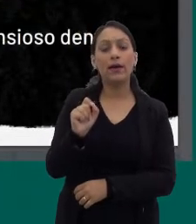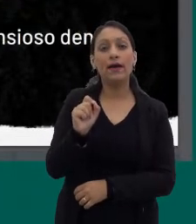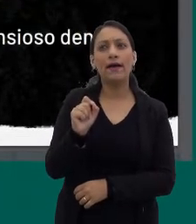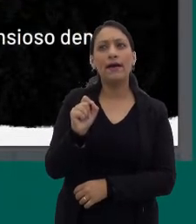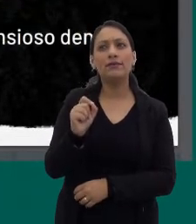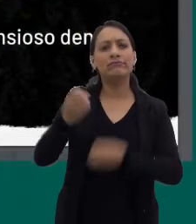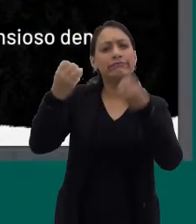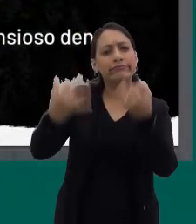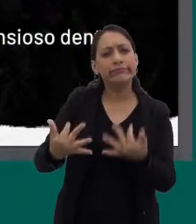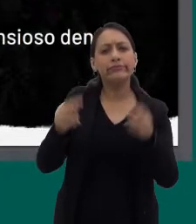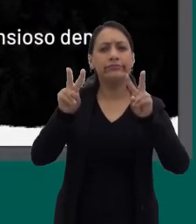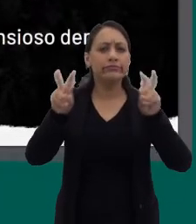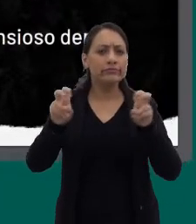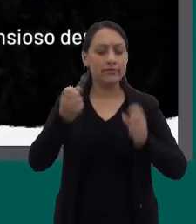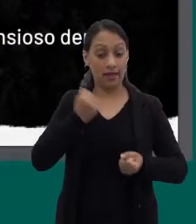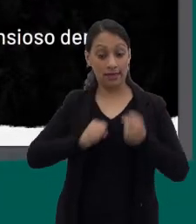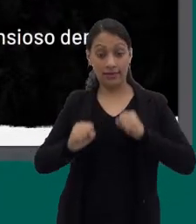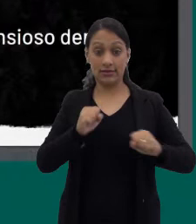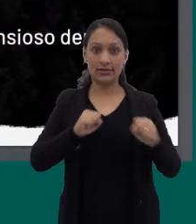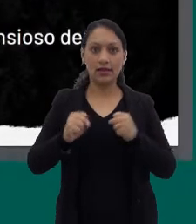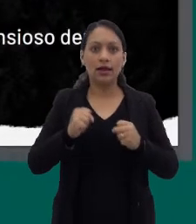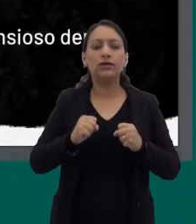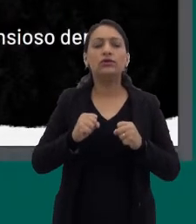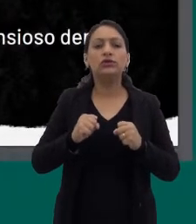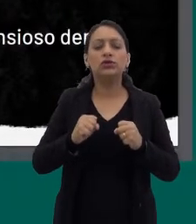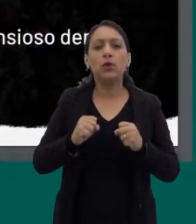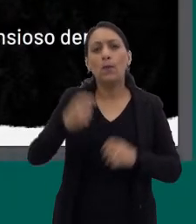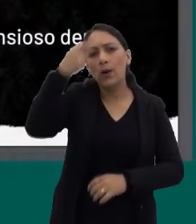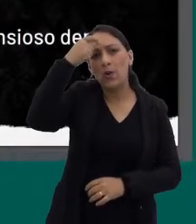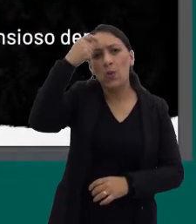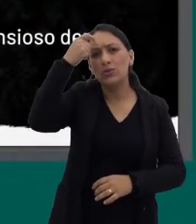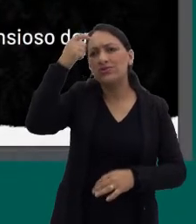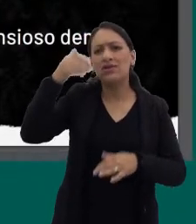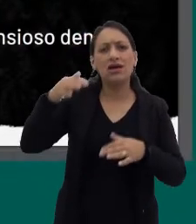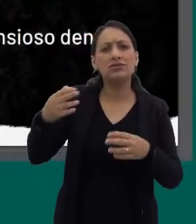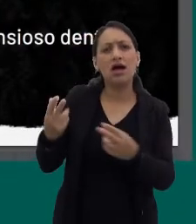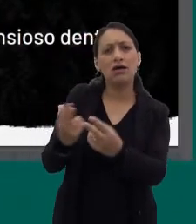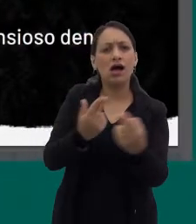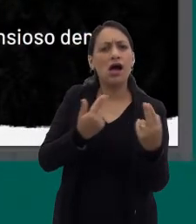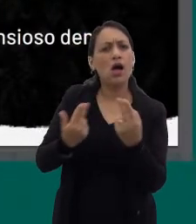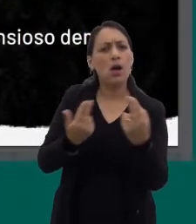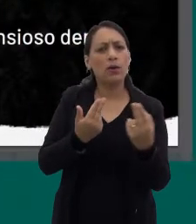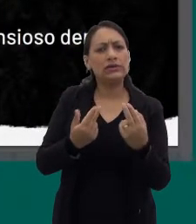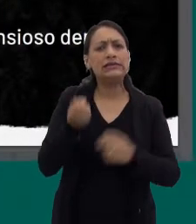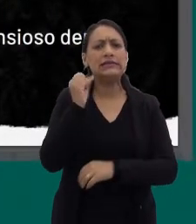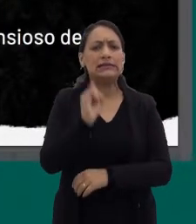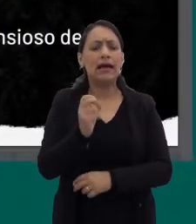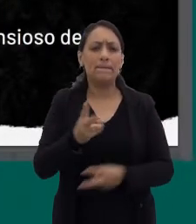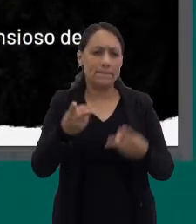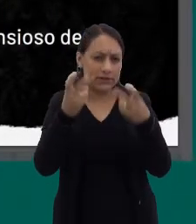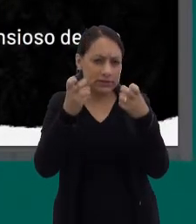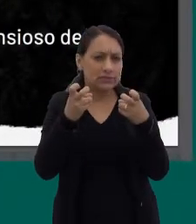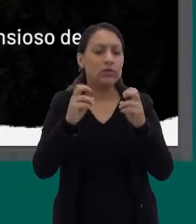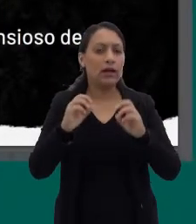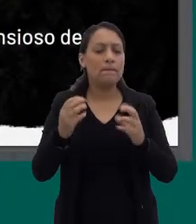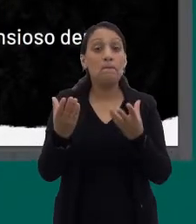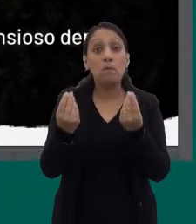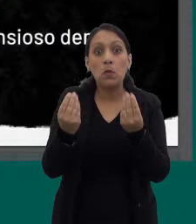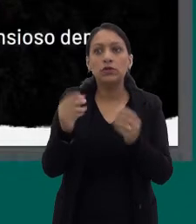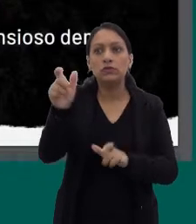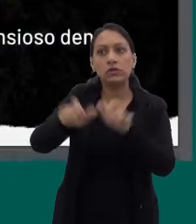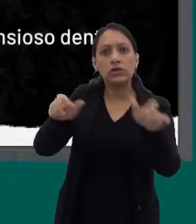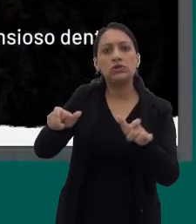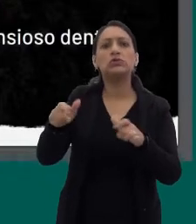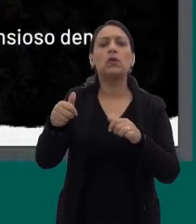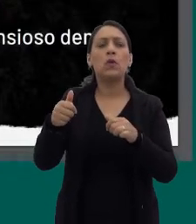ansiedade pelo um senso comum, né? Hoje, se a gente for analisar, muita gente fala sobre ansiedade. E